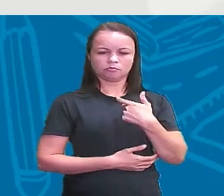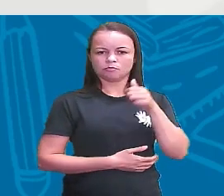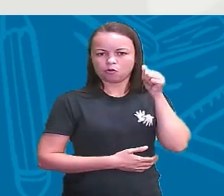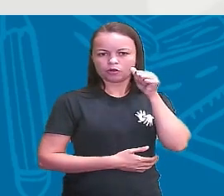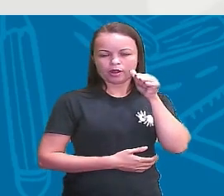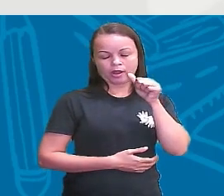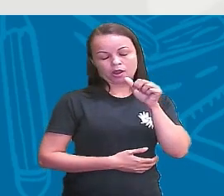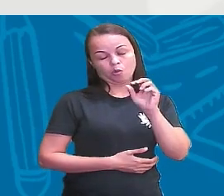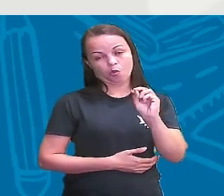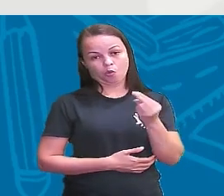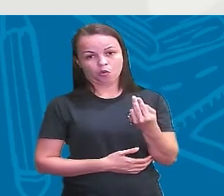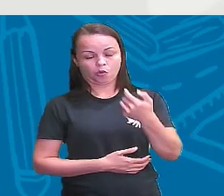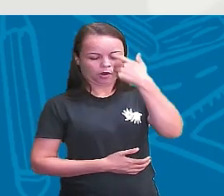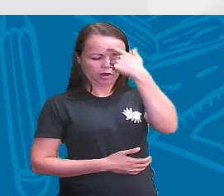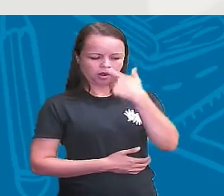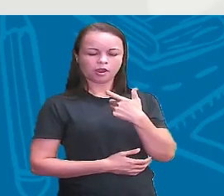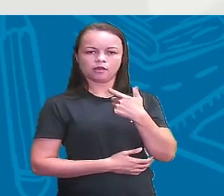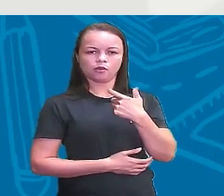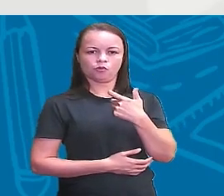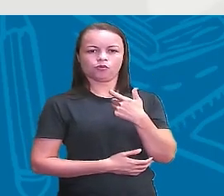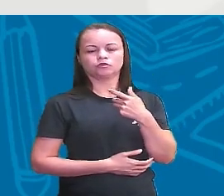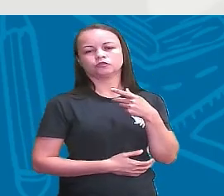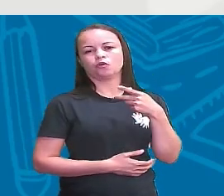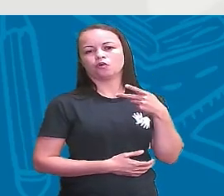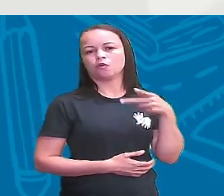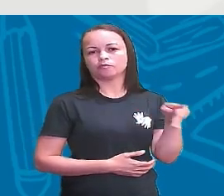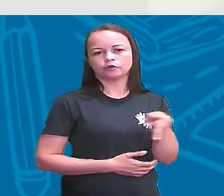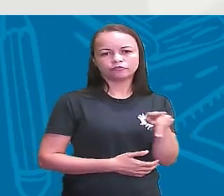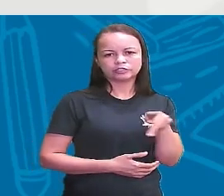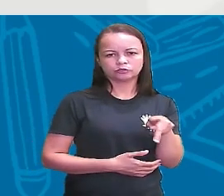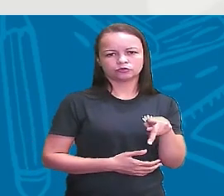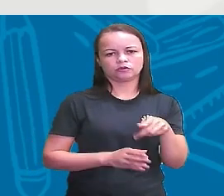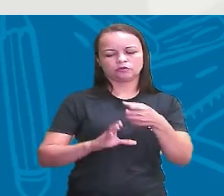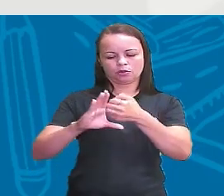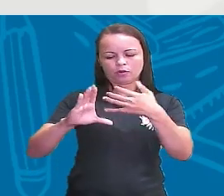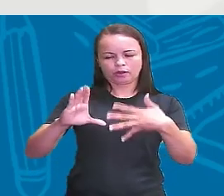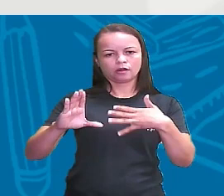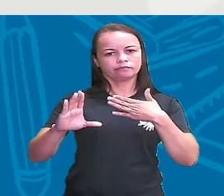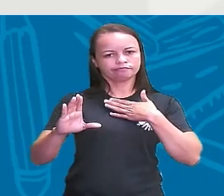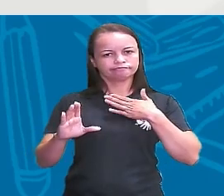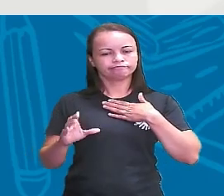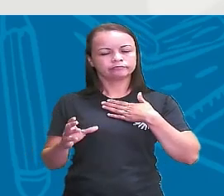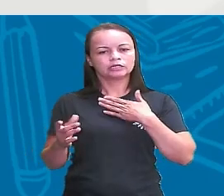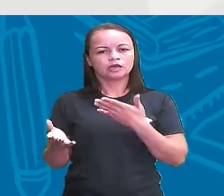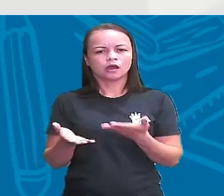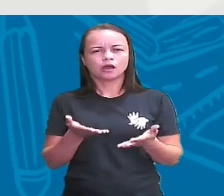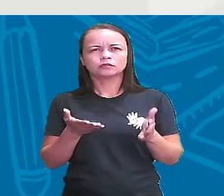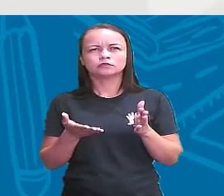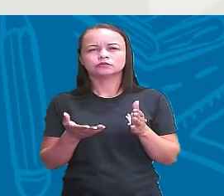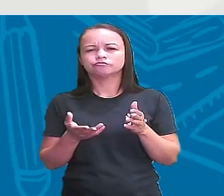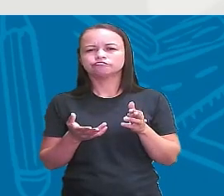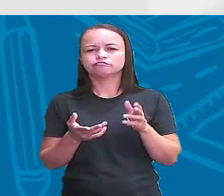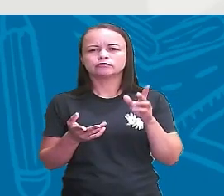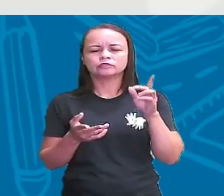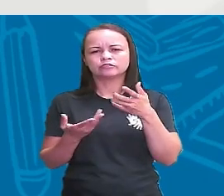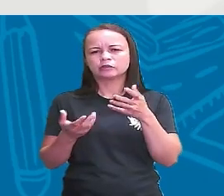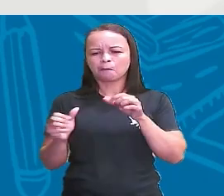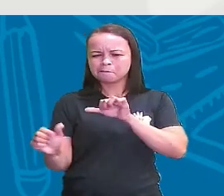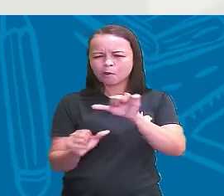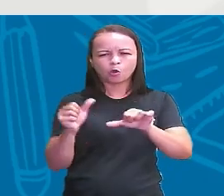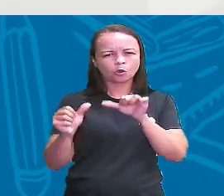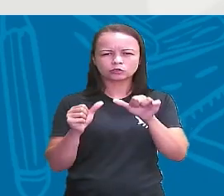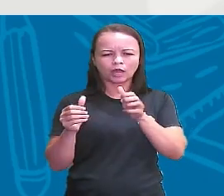professora, é uma característica minha que dificilmente vai mudar